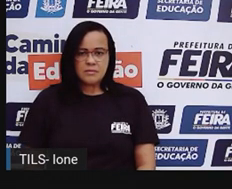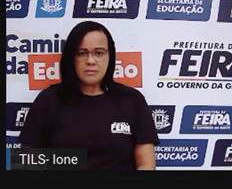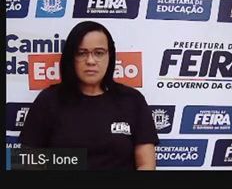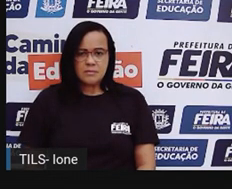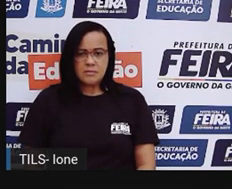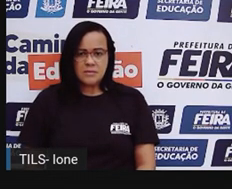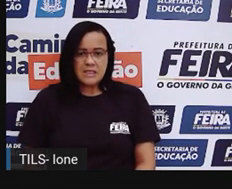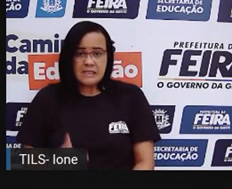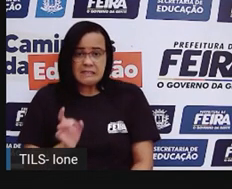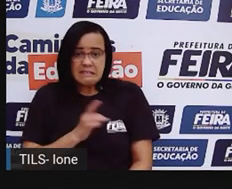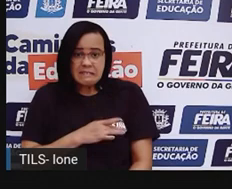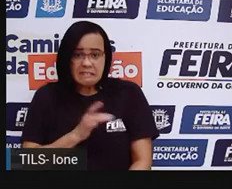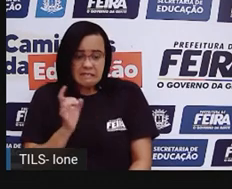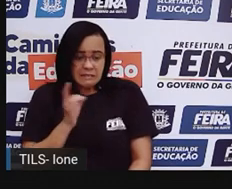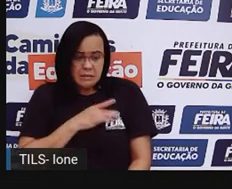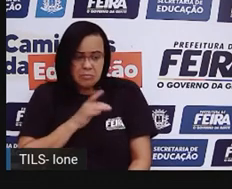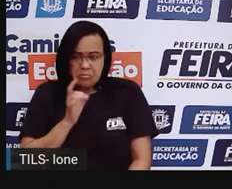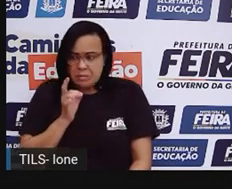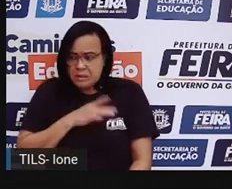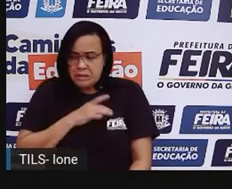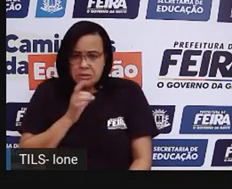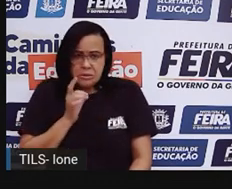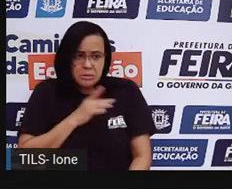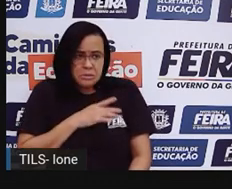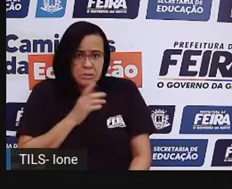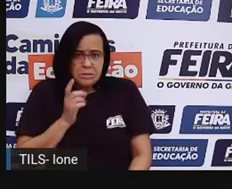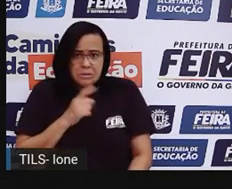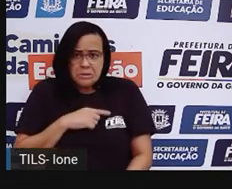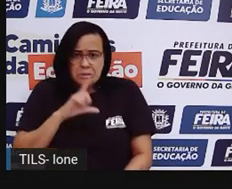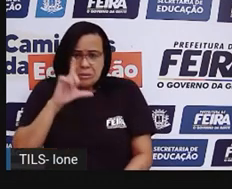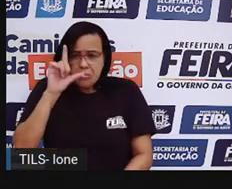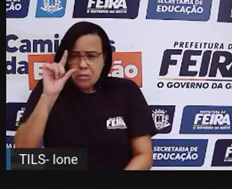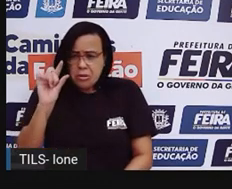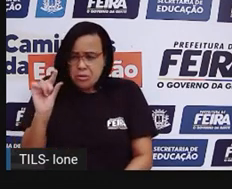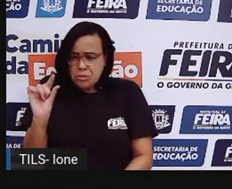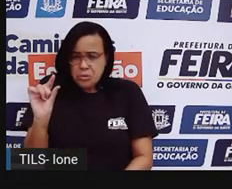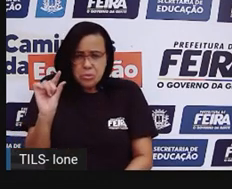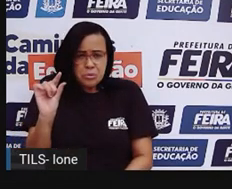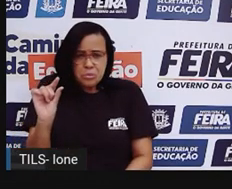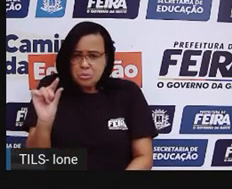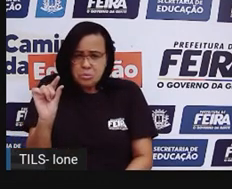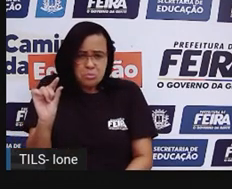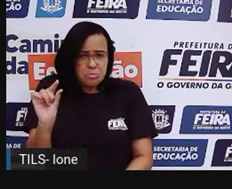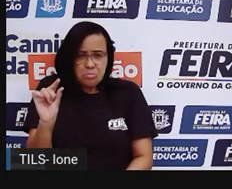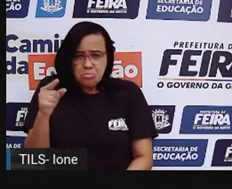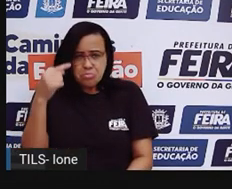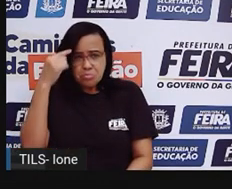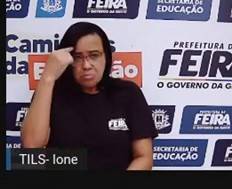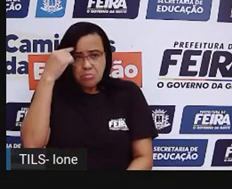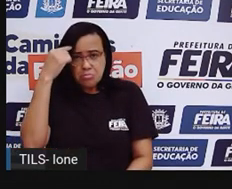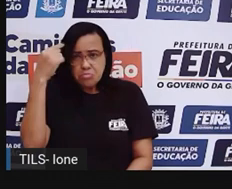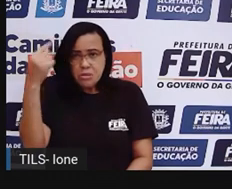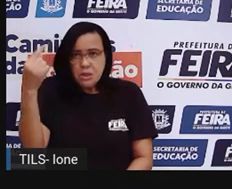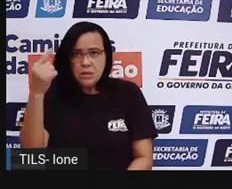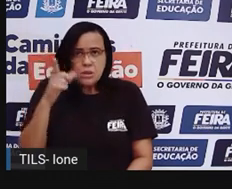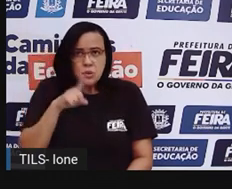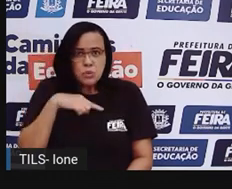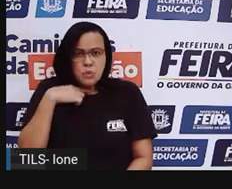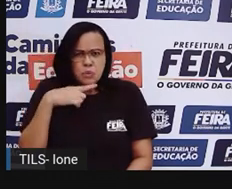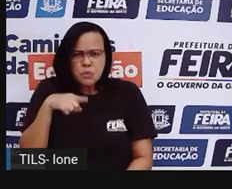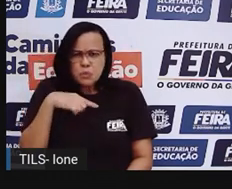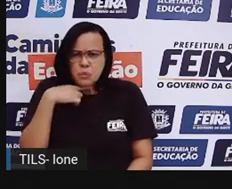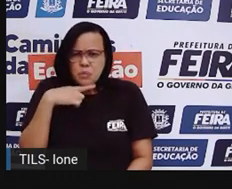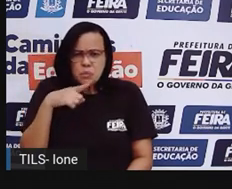Quando tem medo, você se sente pequeno e insignificante e pensa que não conseguiria fazer o que